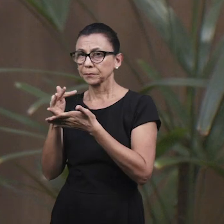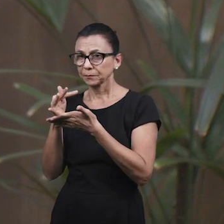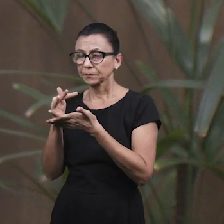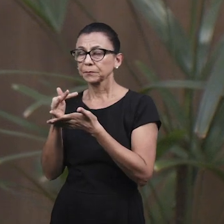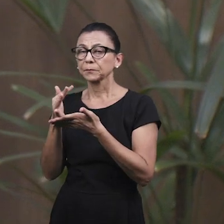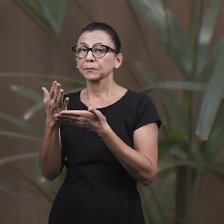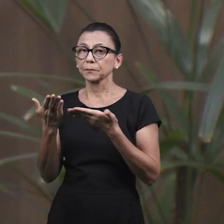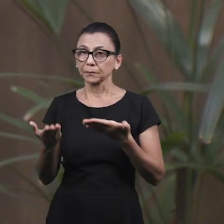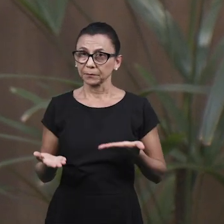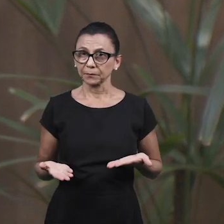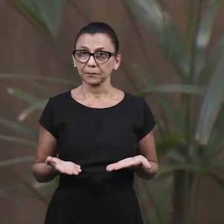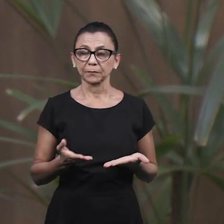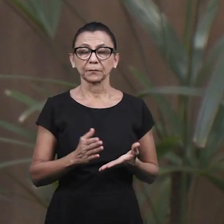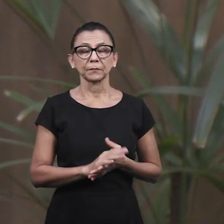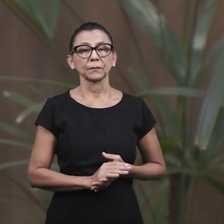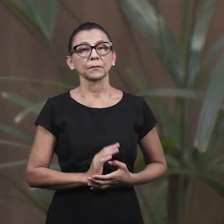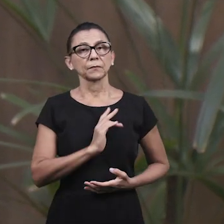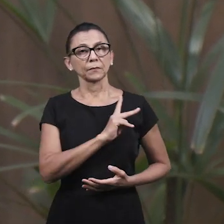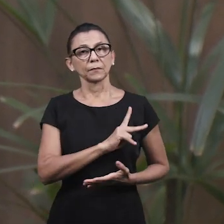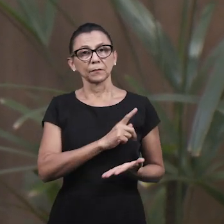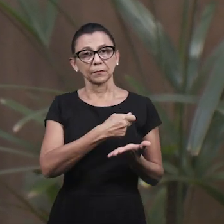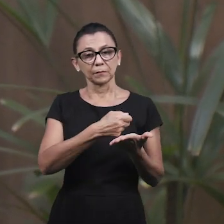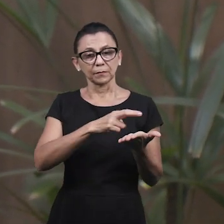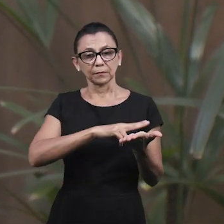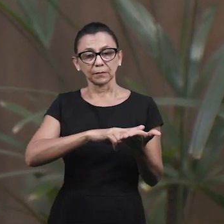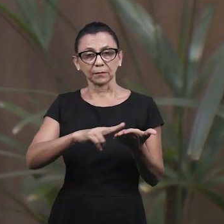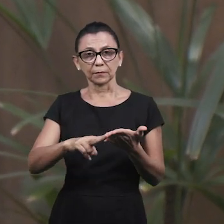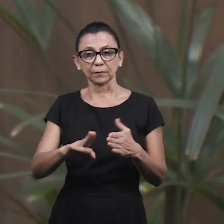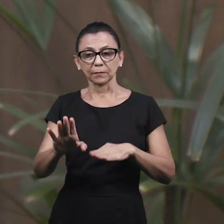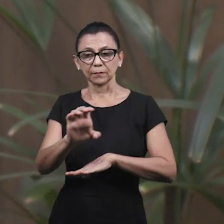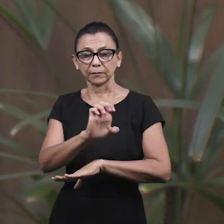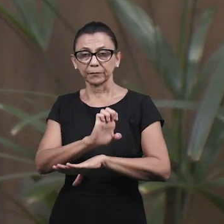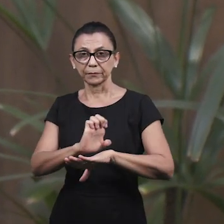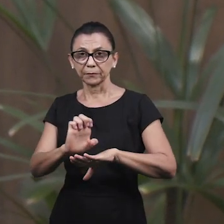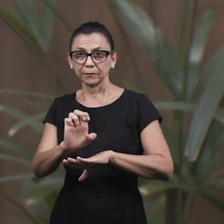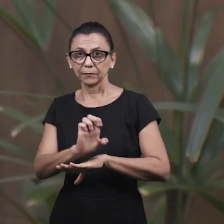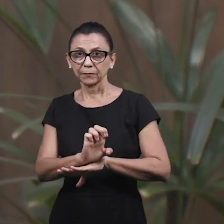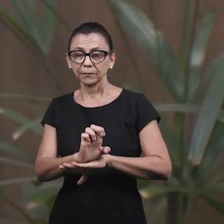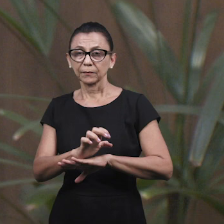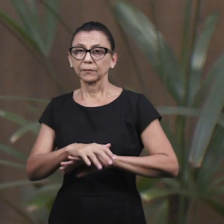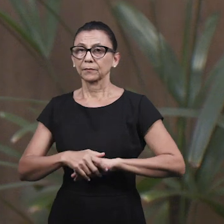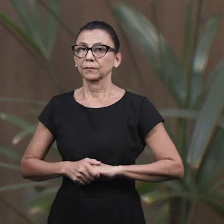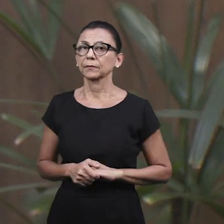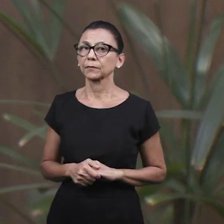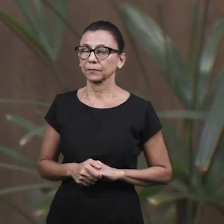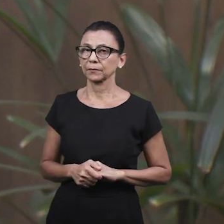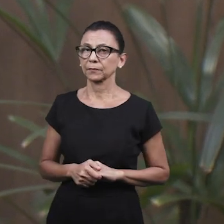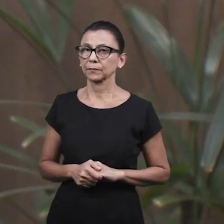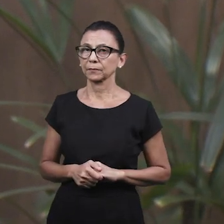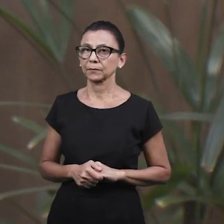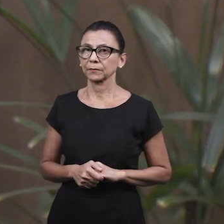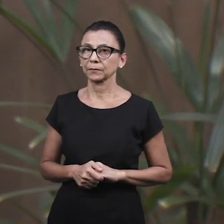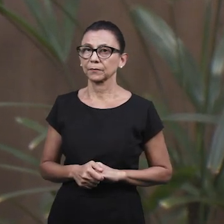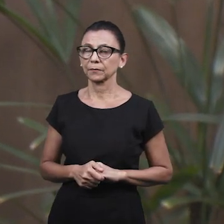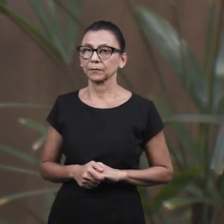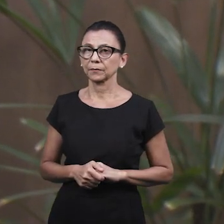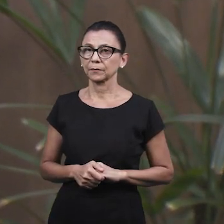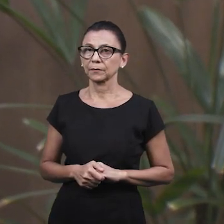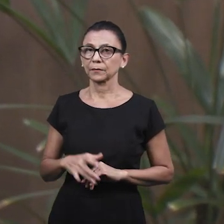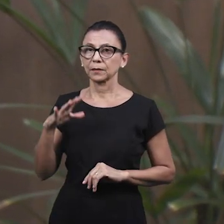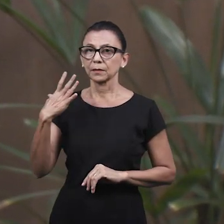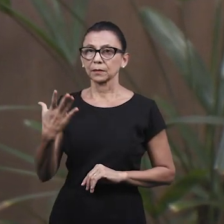isso que Paulo escrevendo aos Efésios, pela graça sois salvos mediante a fé, isso não vem de vós. Então, foi o que Lutero